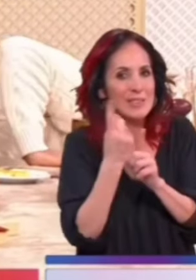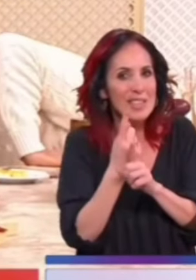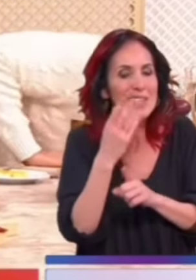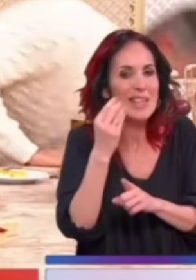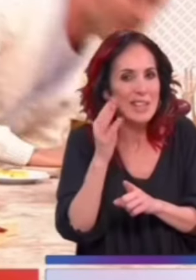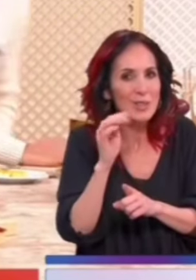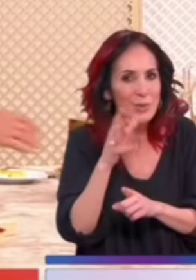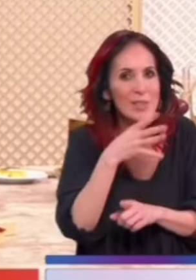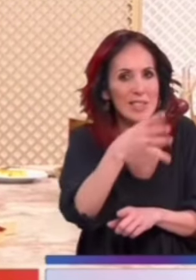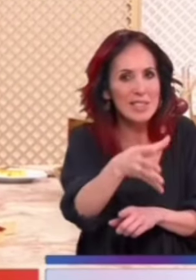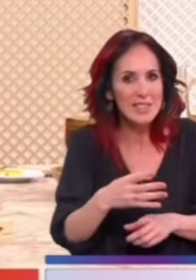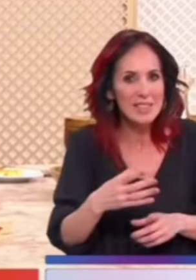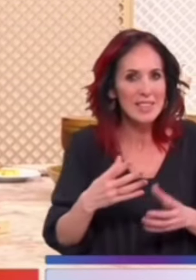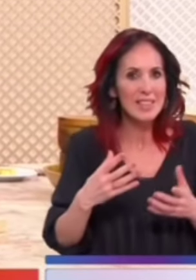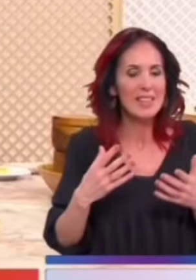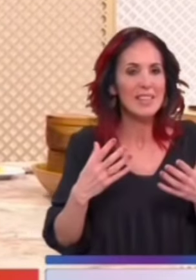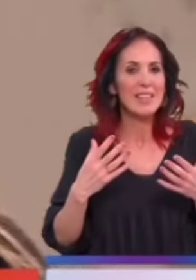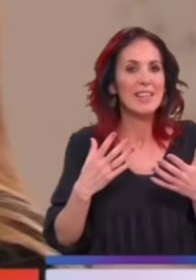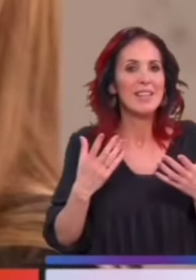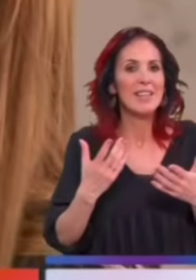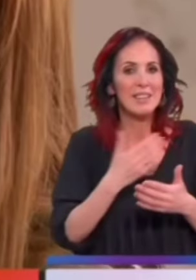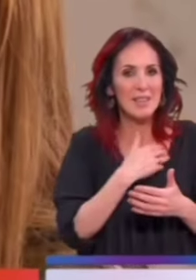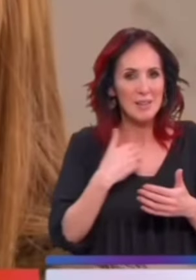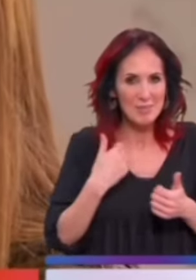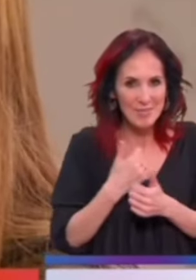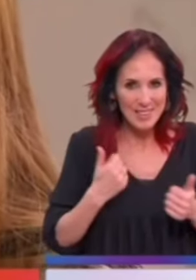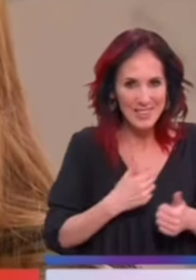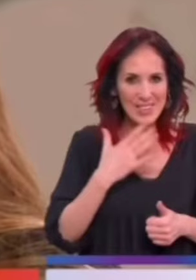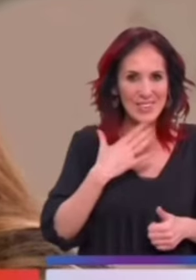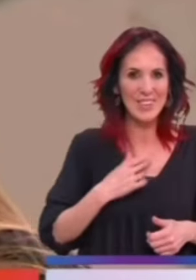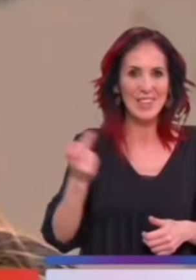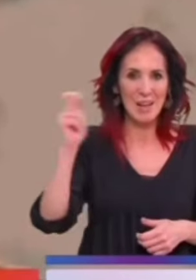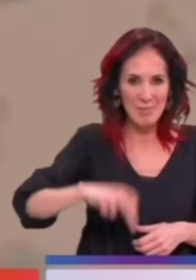Como está? E o seu doutor? Gosto muito que apareça aqui neste momento!